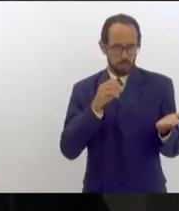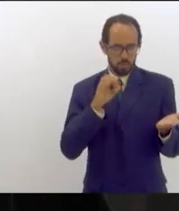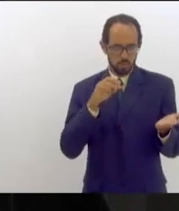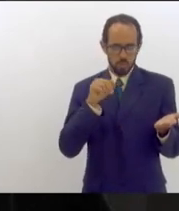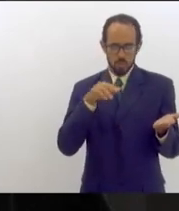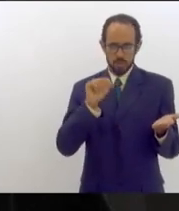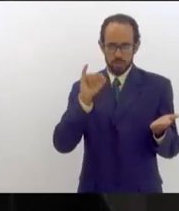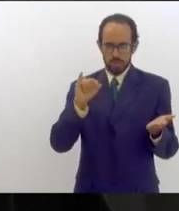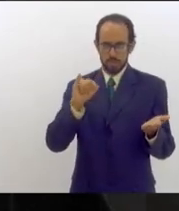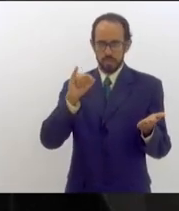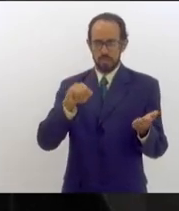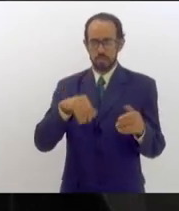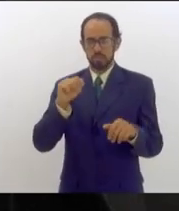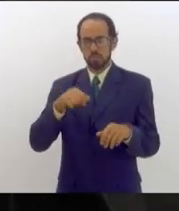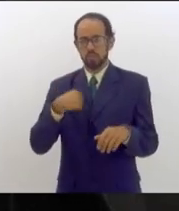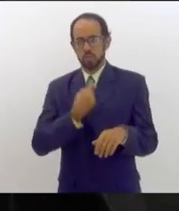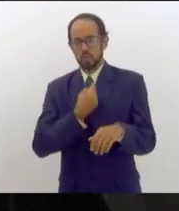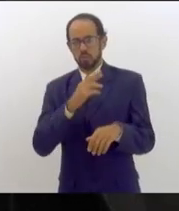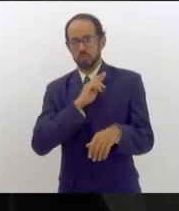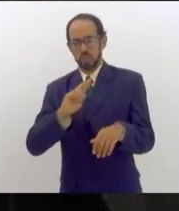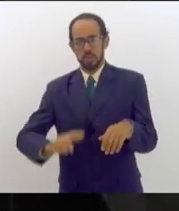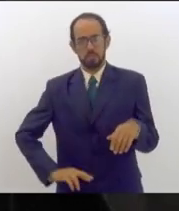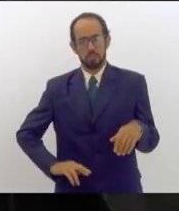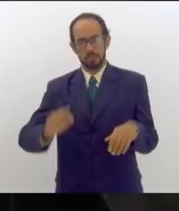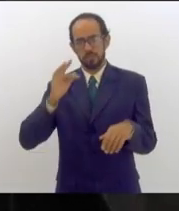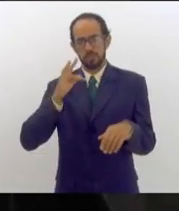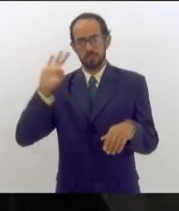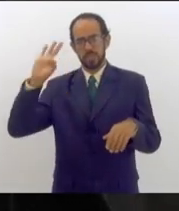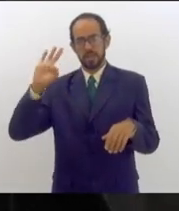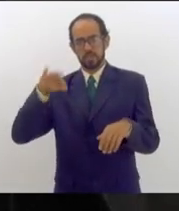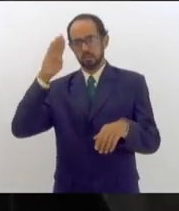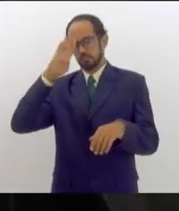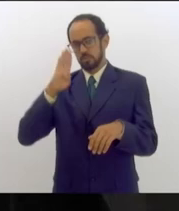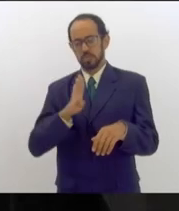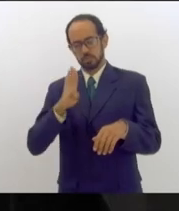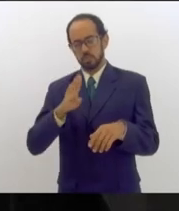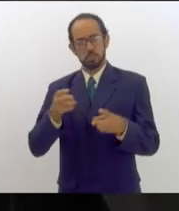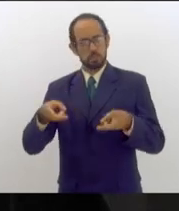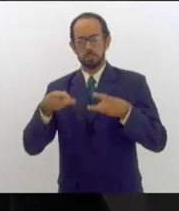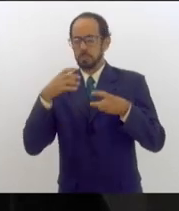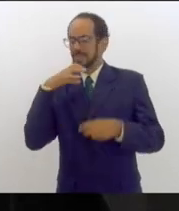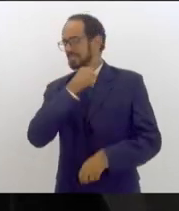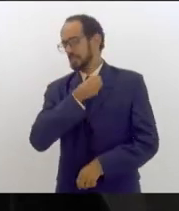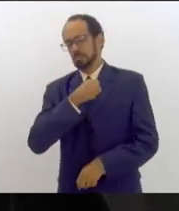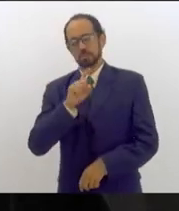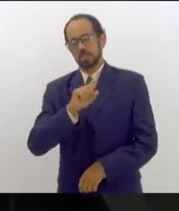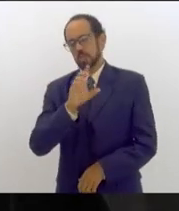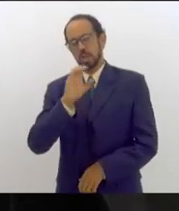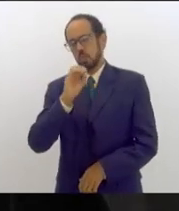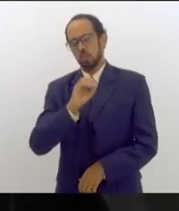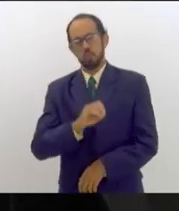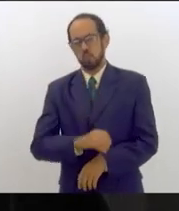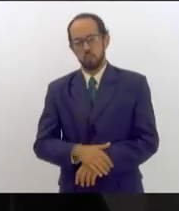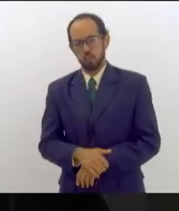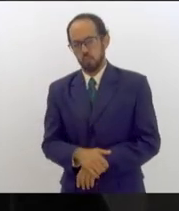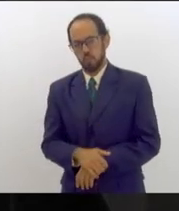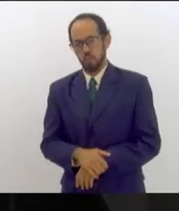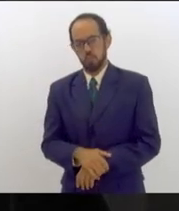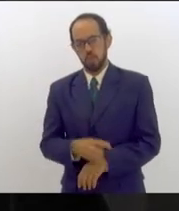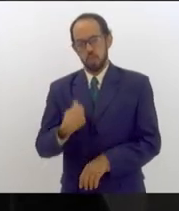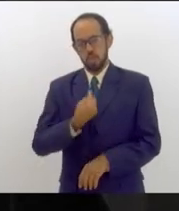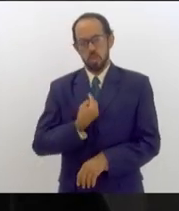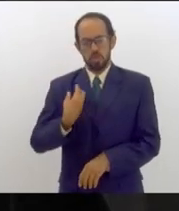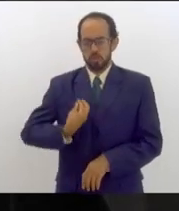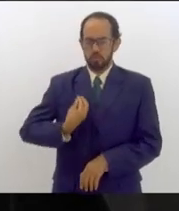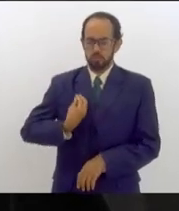Federativa do Brasil evidencia-se que não nós estamos vivendo e não